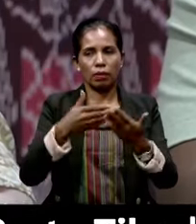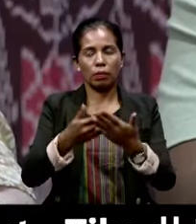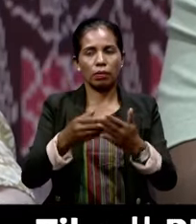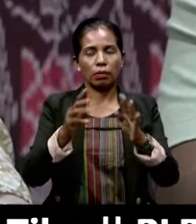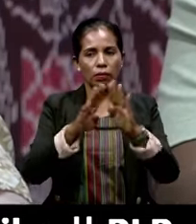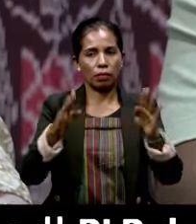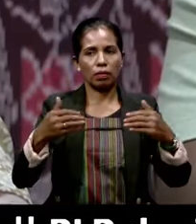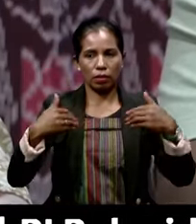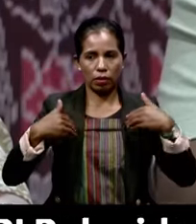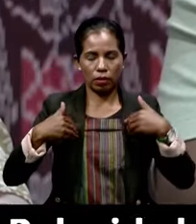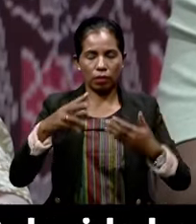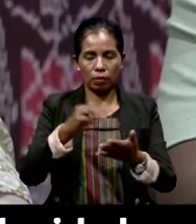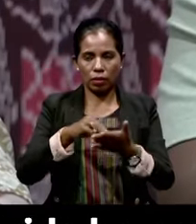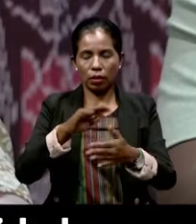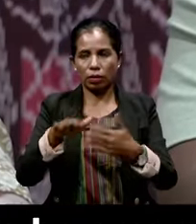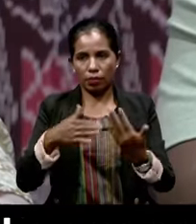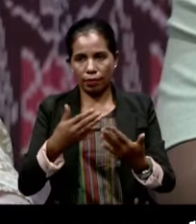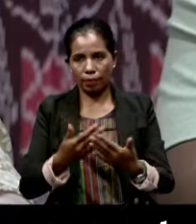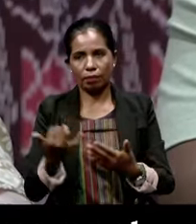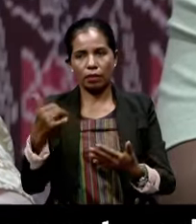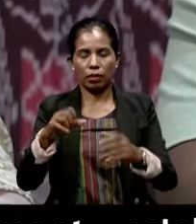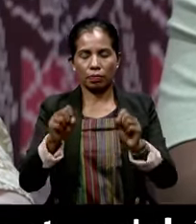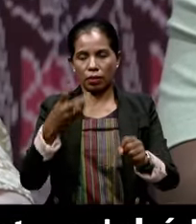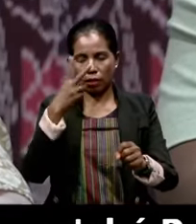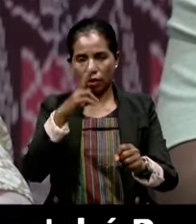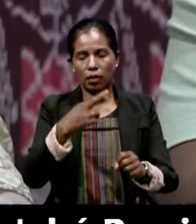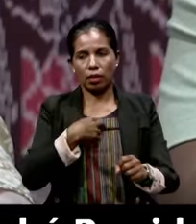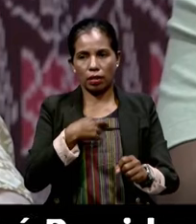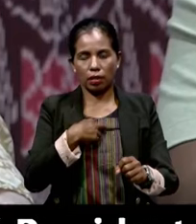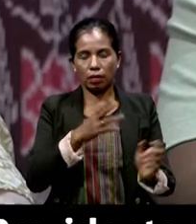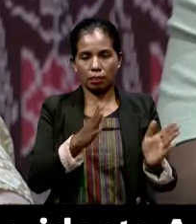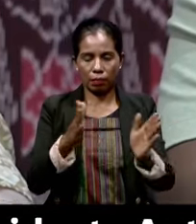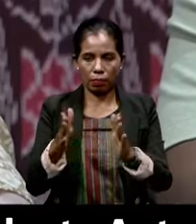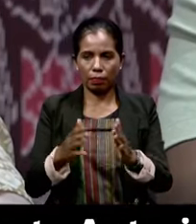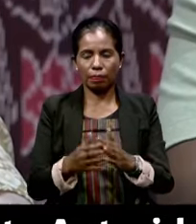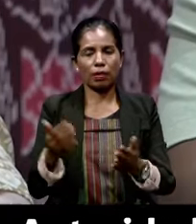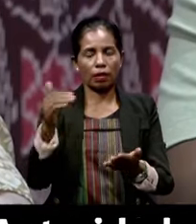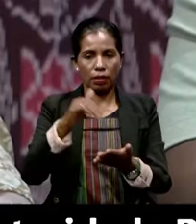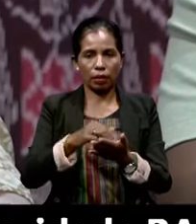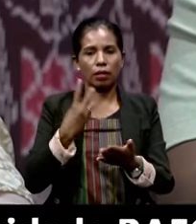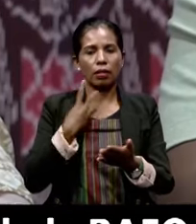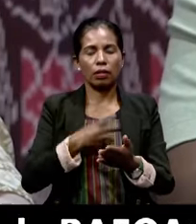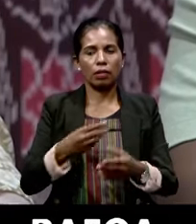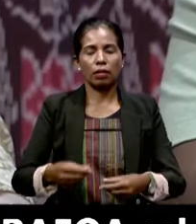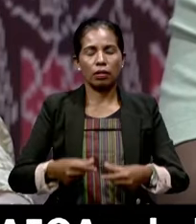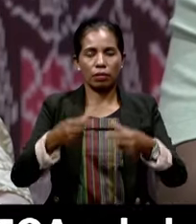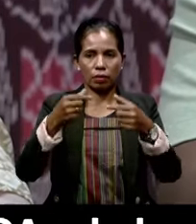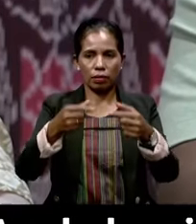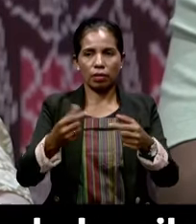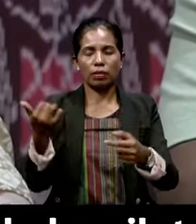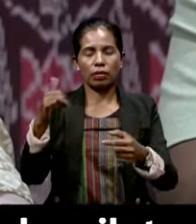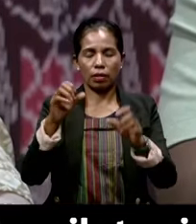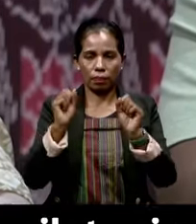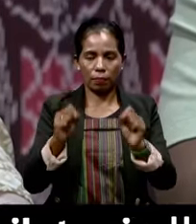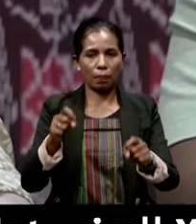né e hotu nem matéria serne ba será bele hare rasik para tu pal preparação né dali data a mim fo ênfase dane para tu será